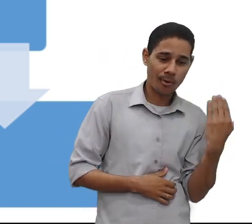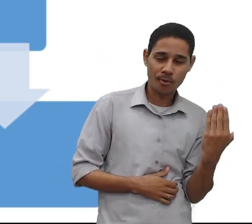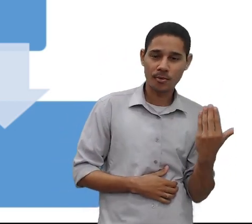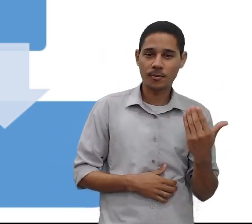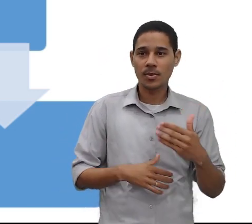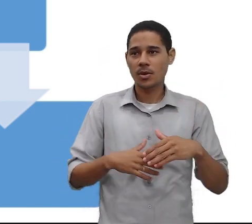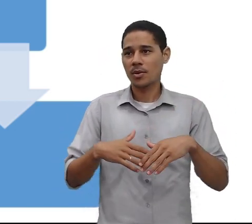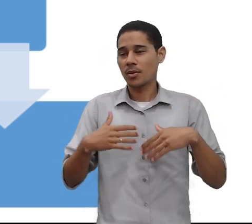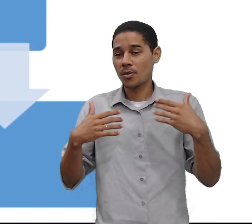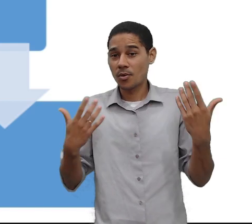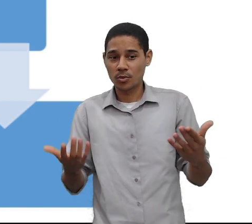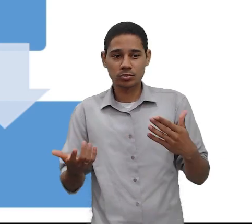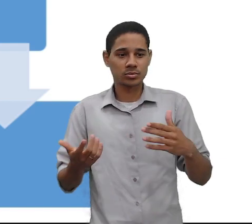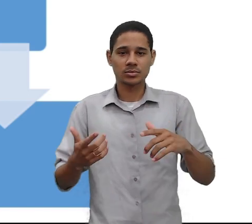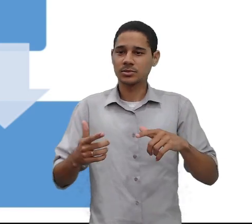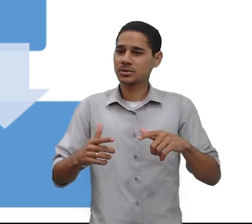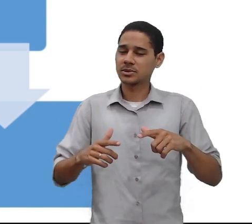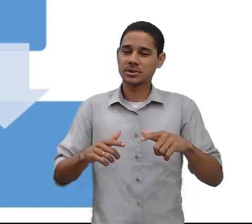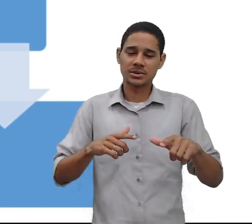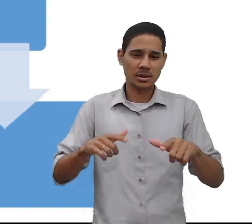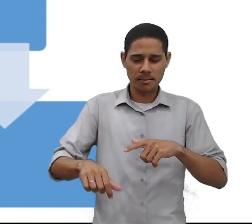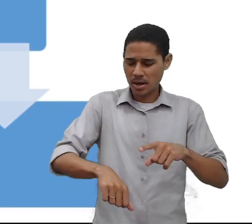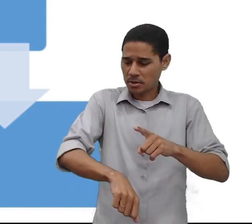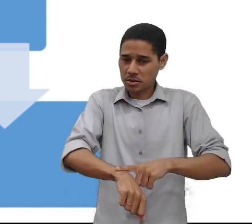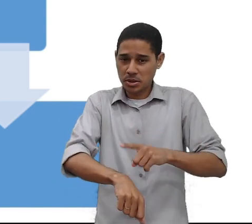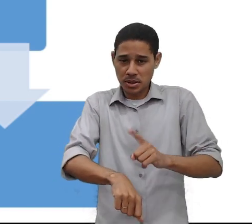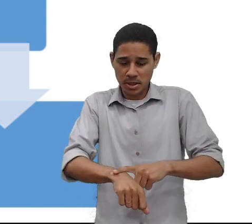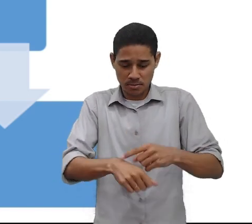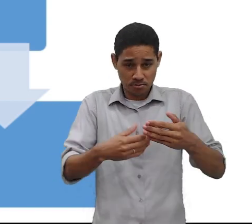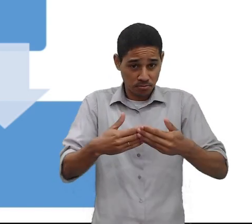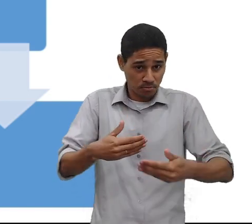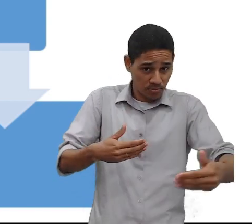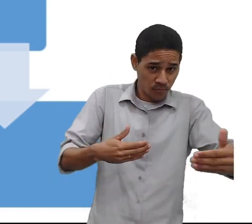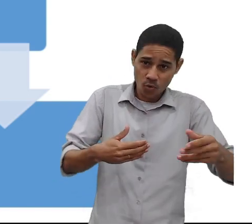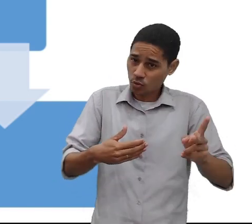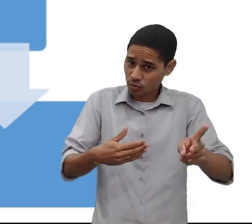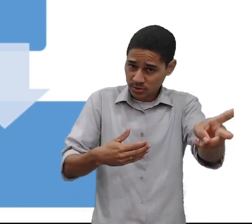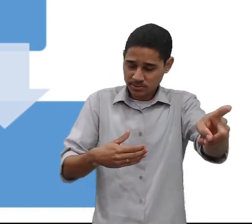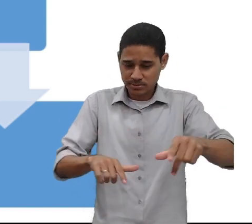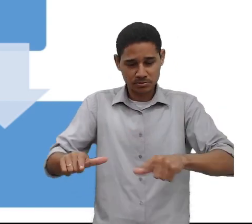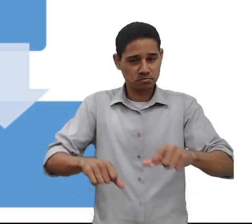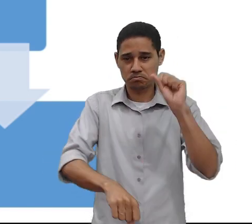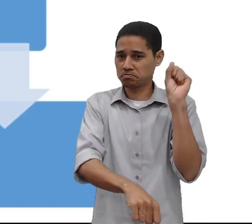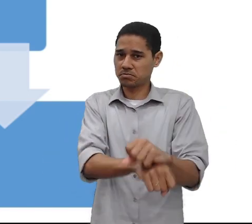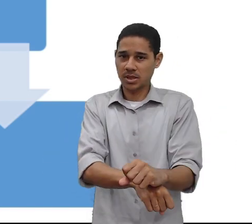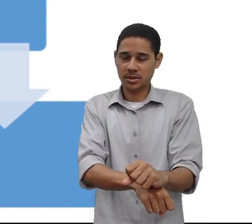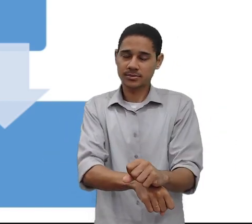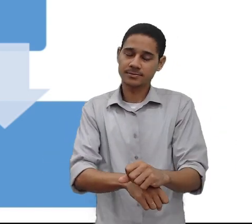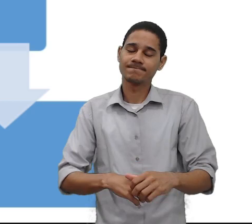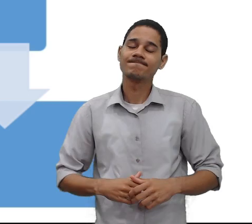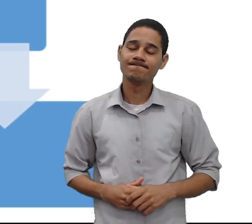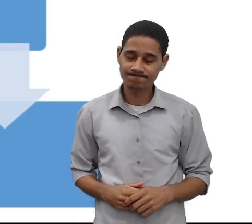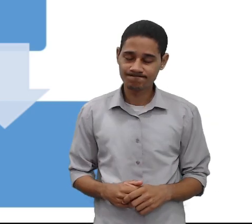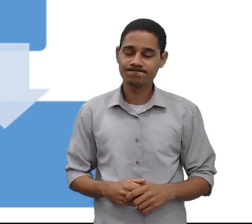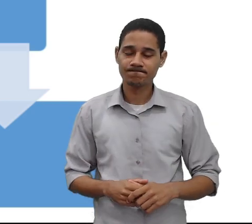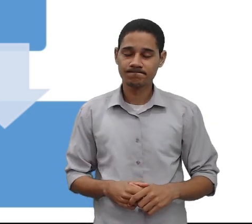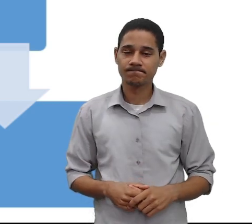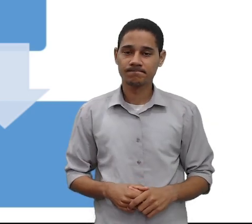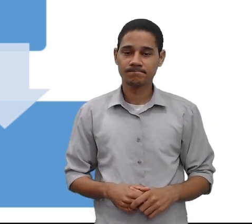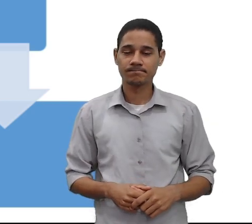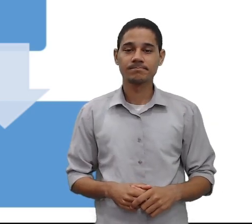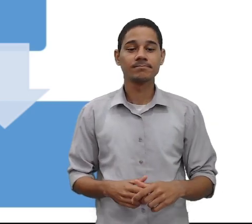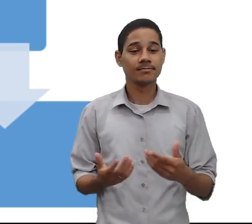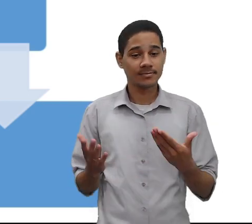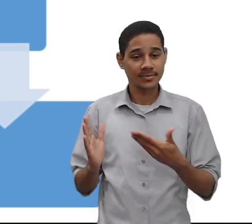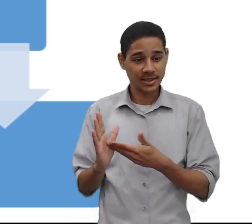ou redução permanente ou temporária da capacidade para o trabalho. Essa é uma definição de um